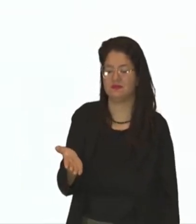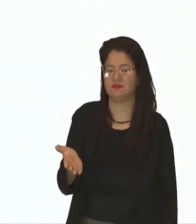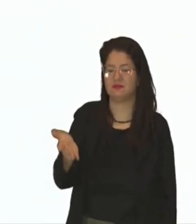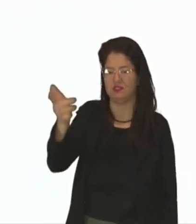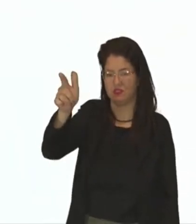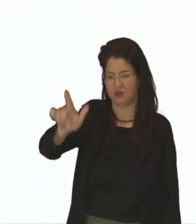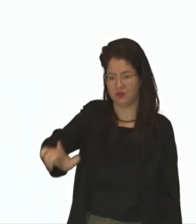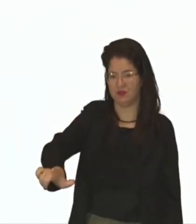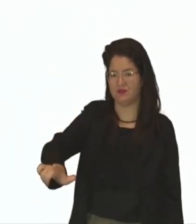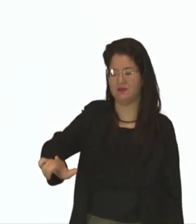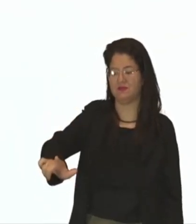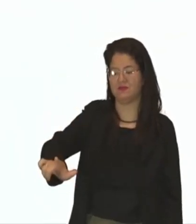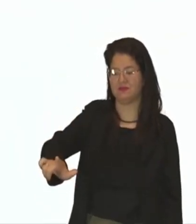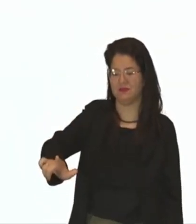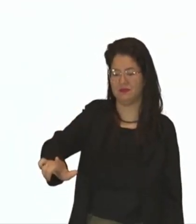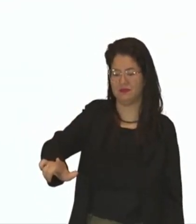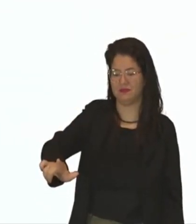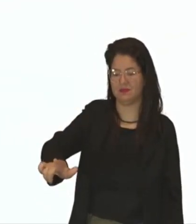Vamos de novo?